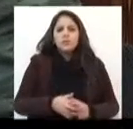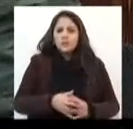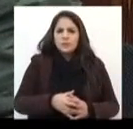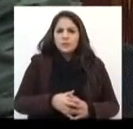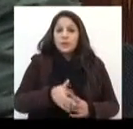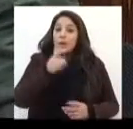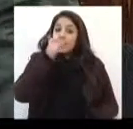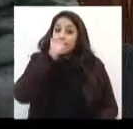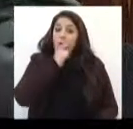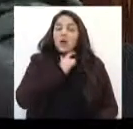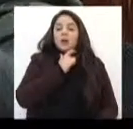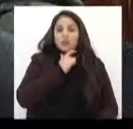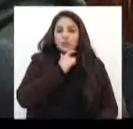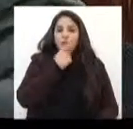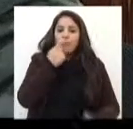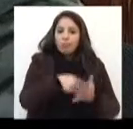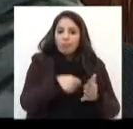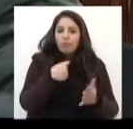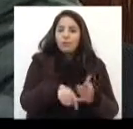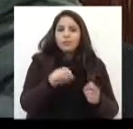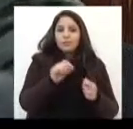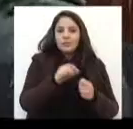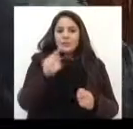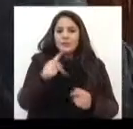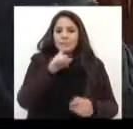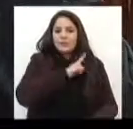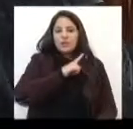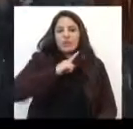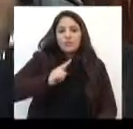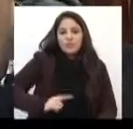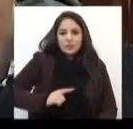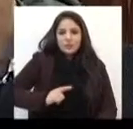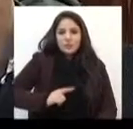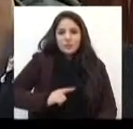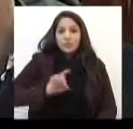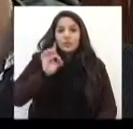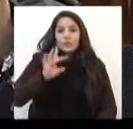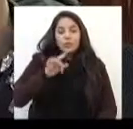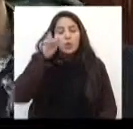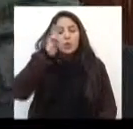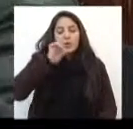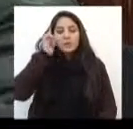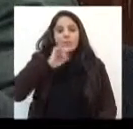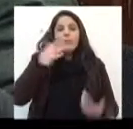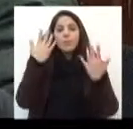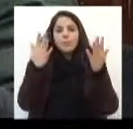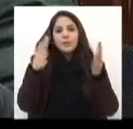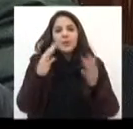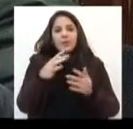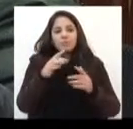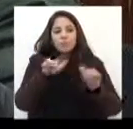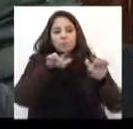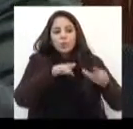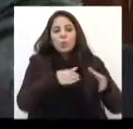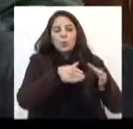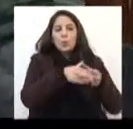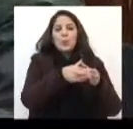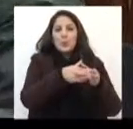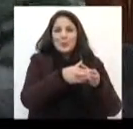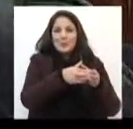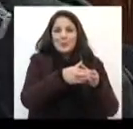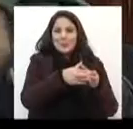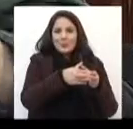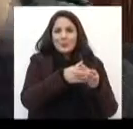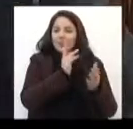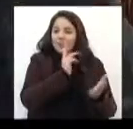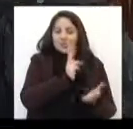parece que as tentativas feitas por esse governo, elas só são aplaudidas por um determinado setor. Aquele setor